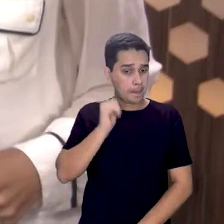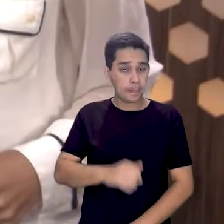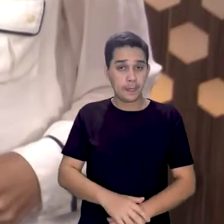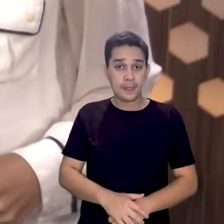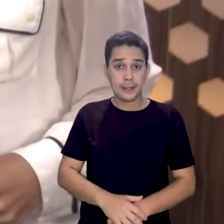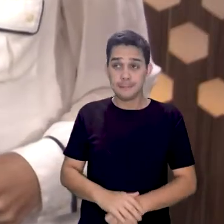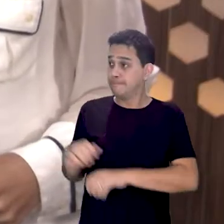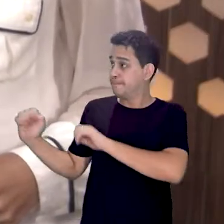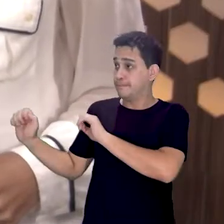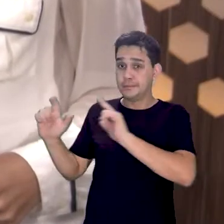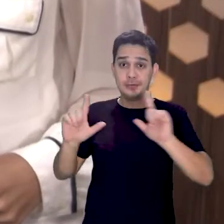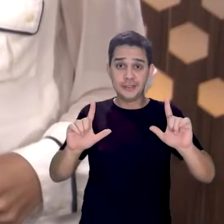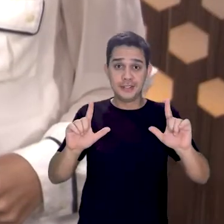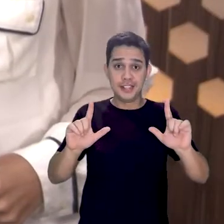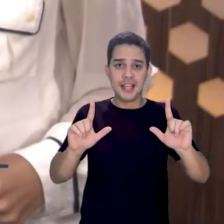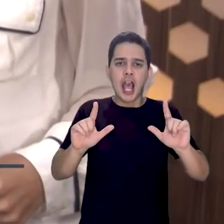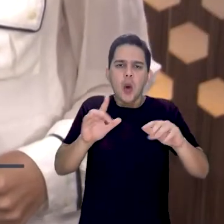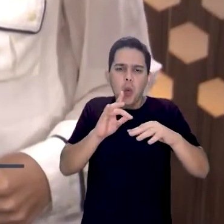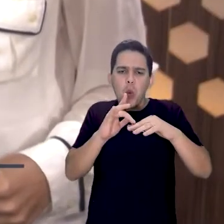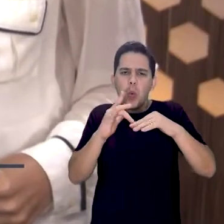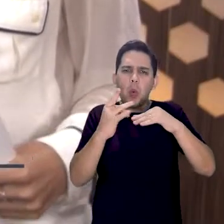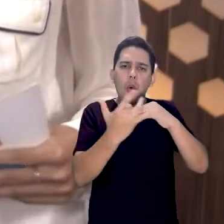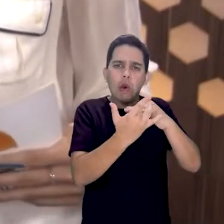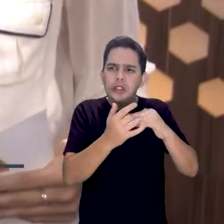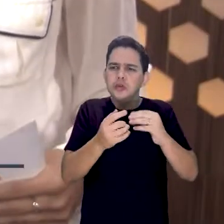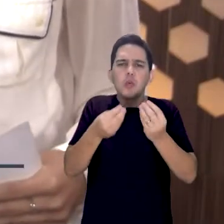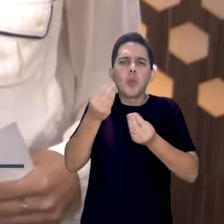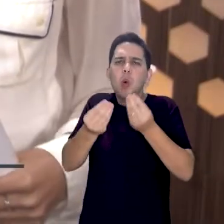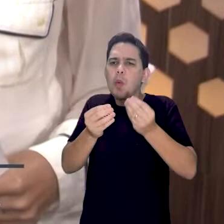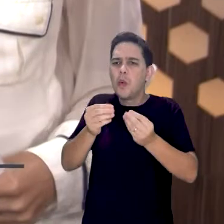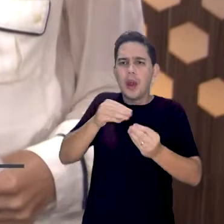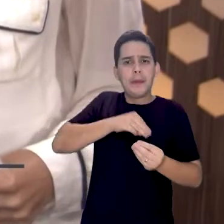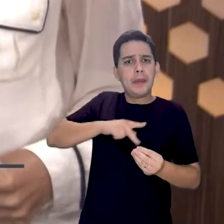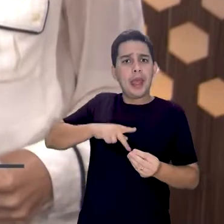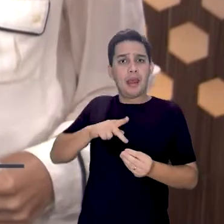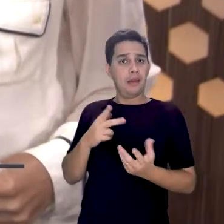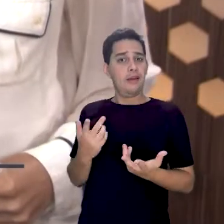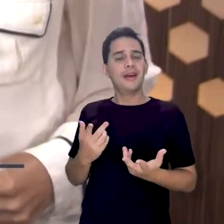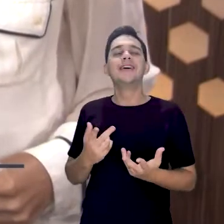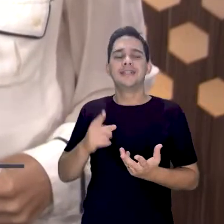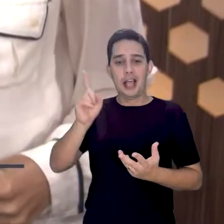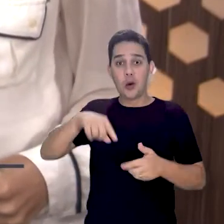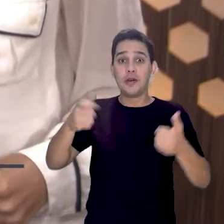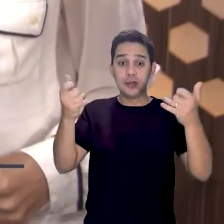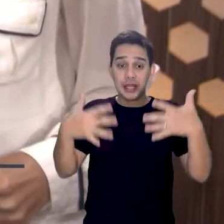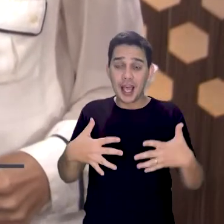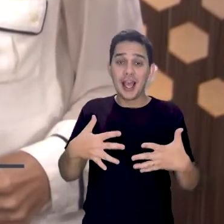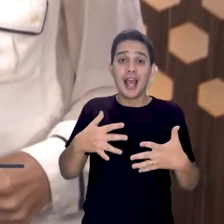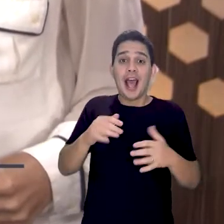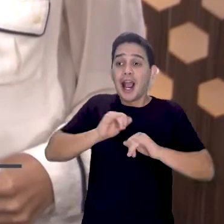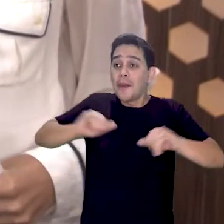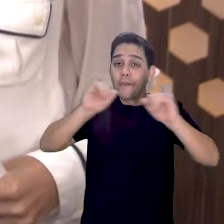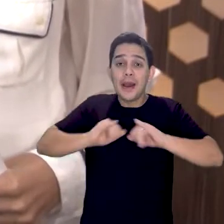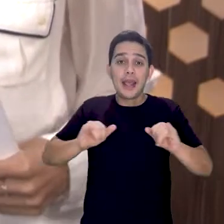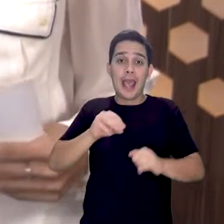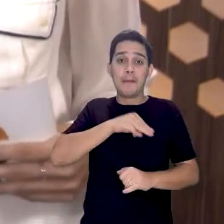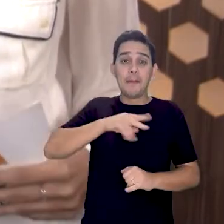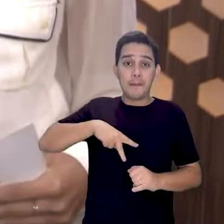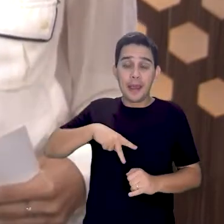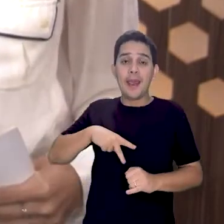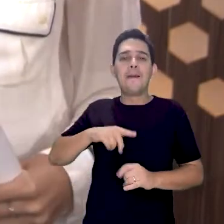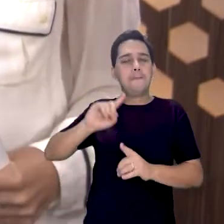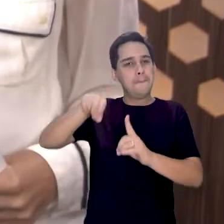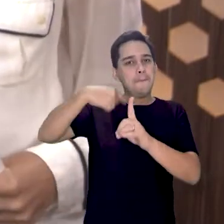No quadro MPRJ nas redes de hoje, você vai ficar por dentro da campanha MP Mais Seguro. A iniciativa busca